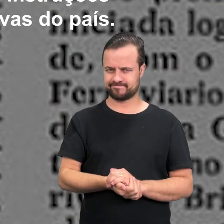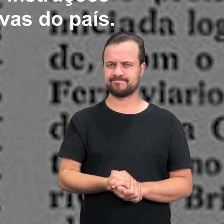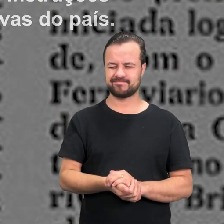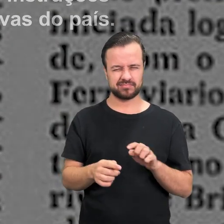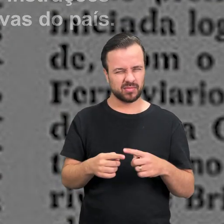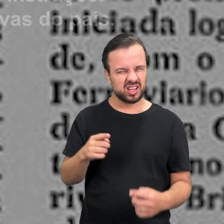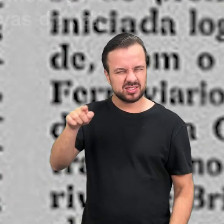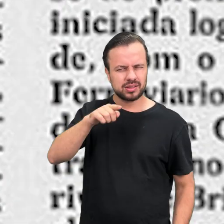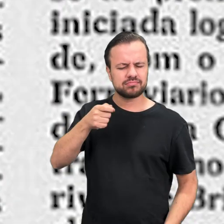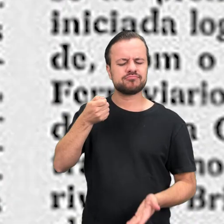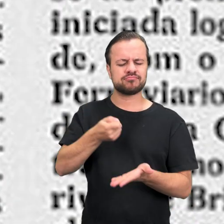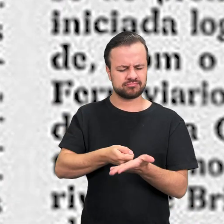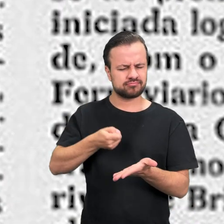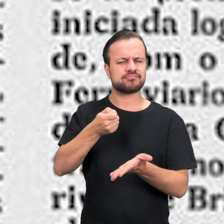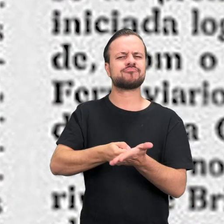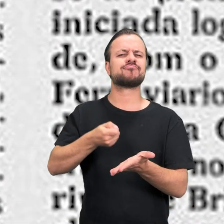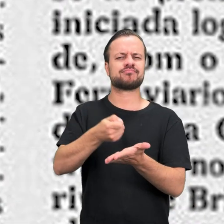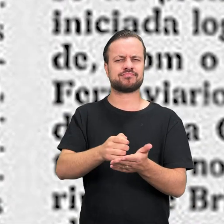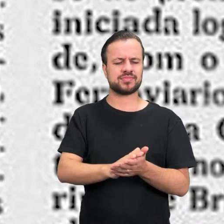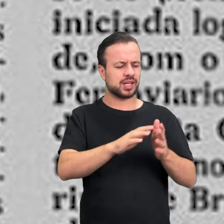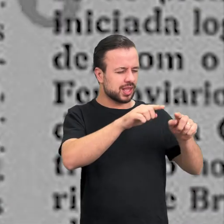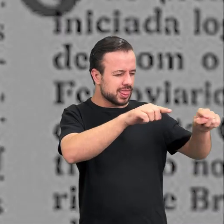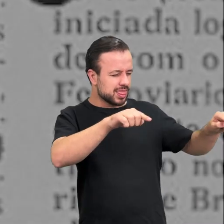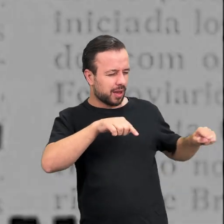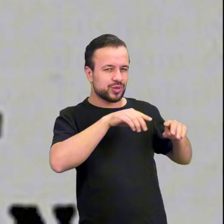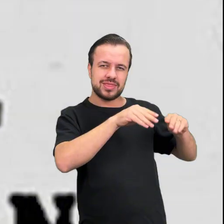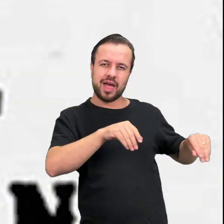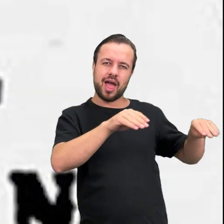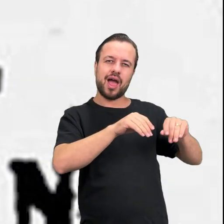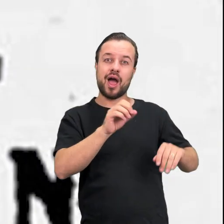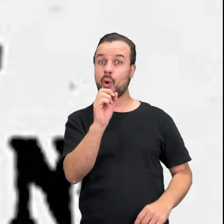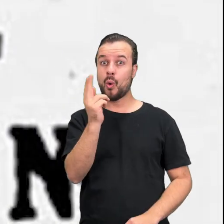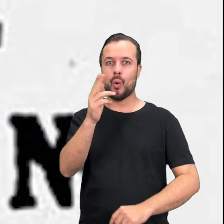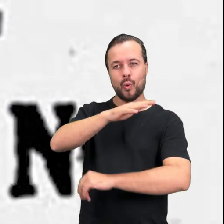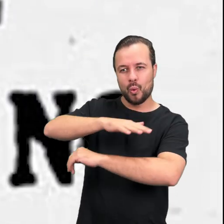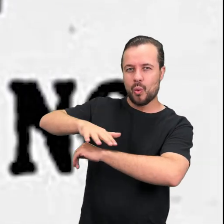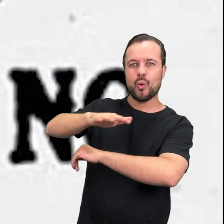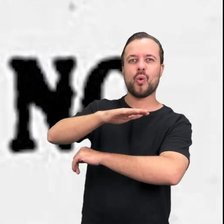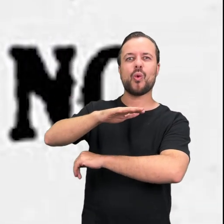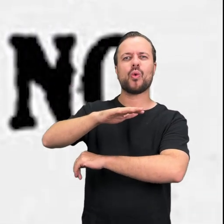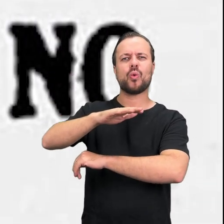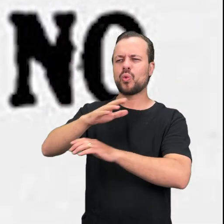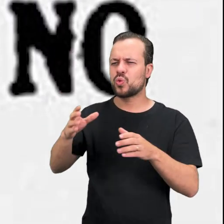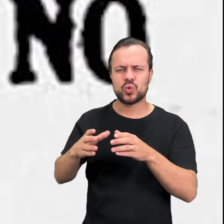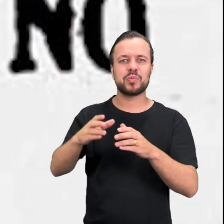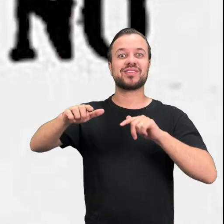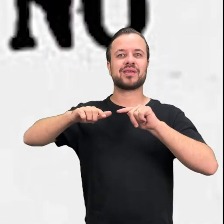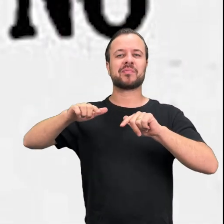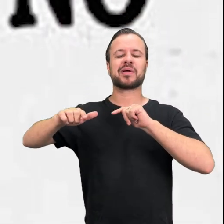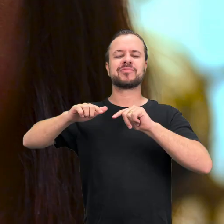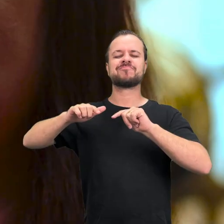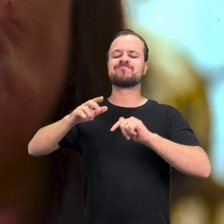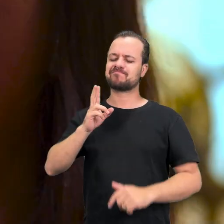elas insistiram. Nos campos de terra, nos clubes de bairro, nas vilas operárias, o jogo